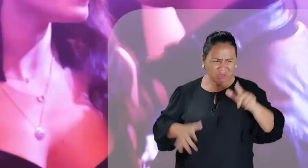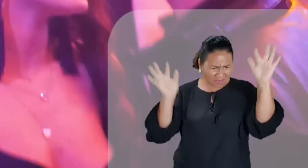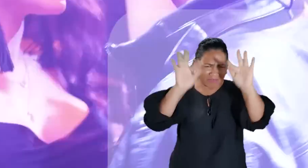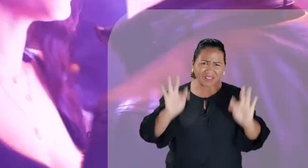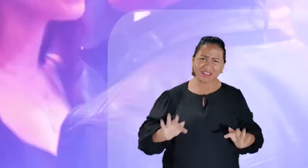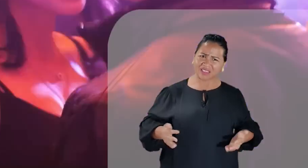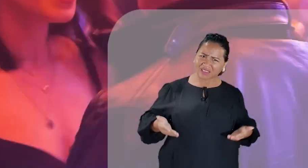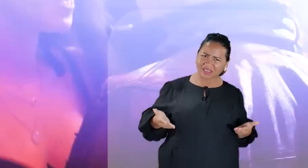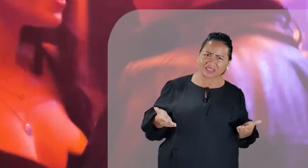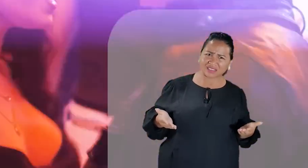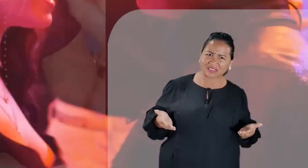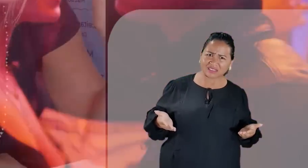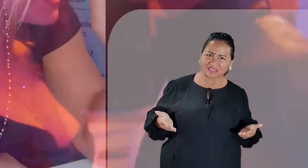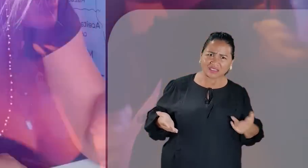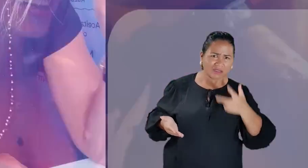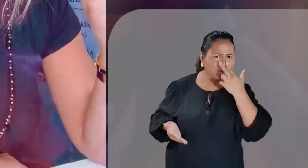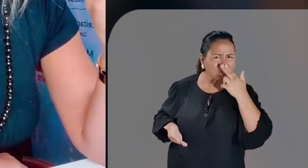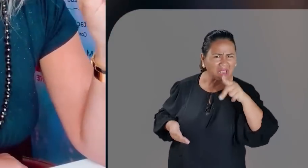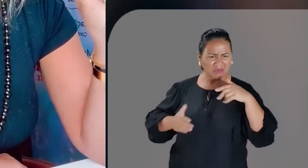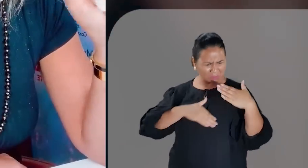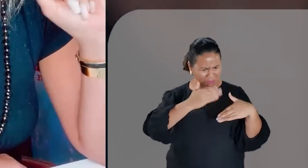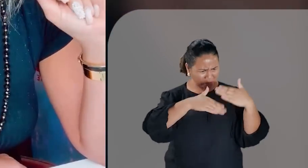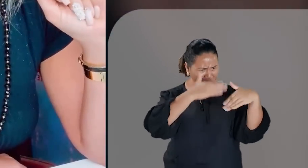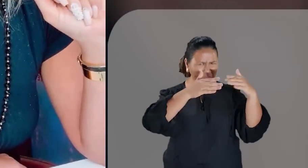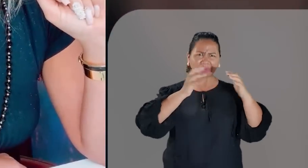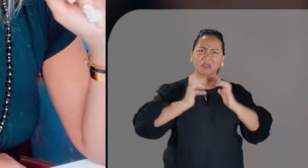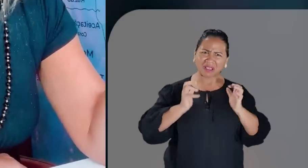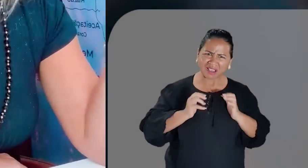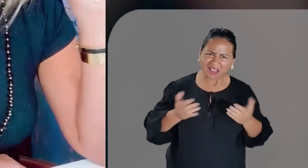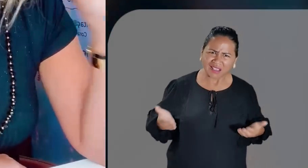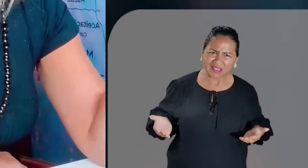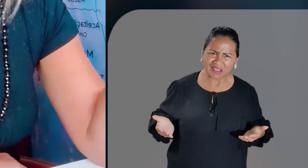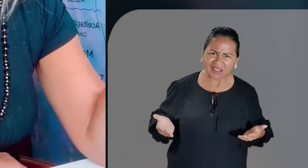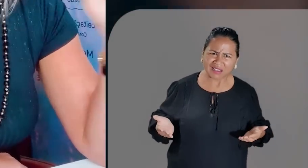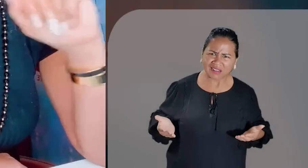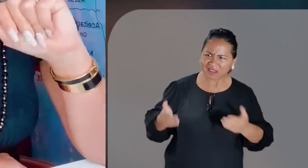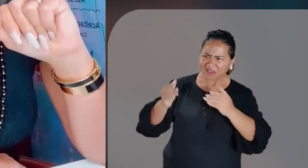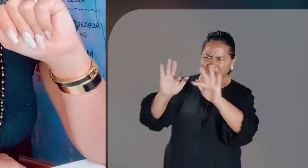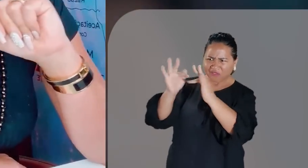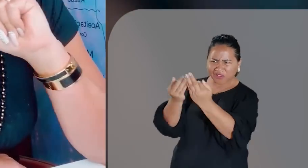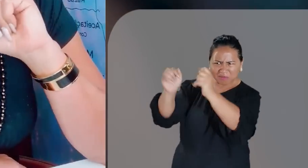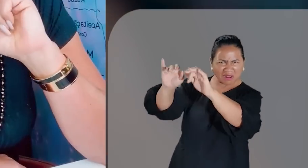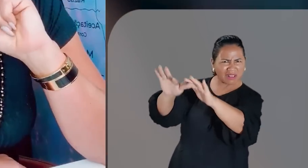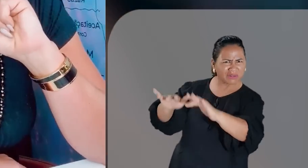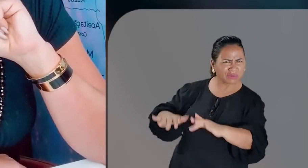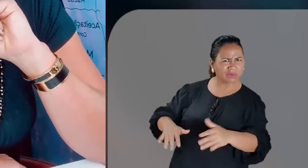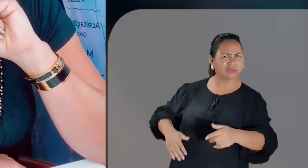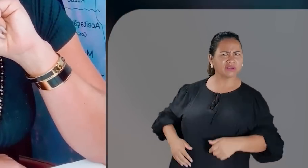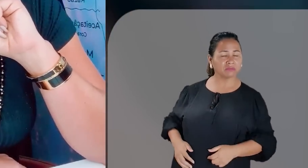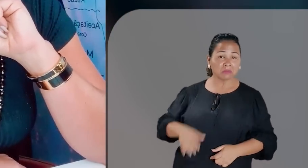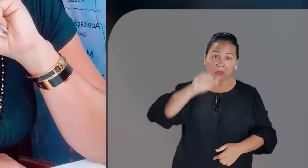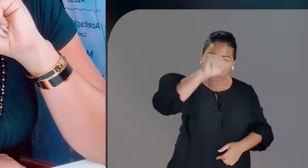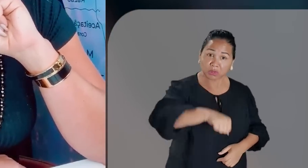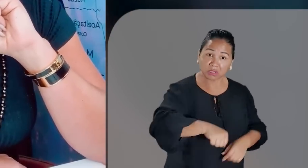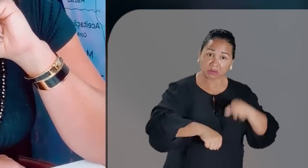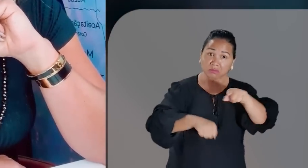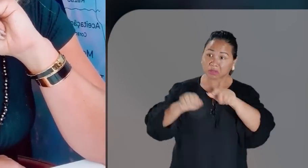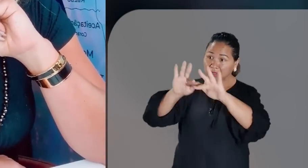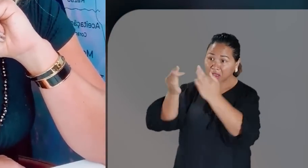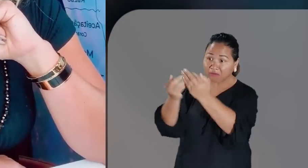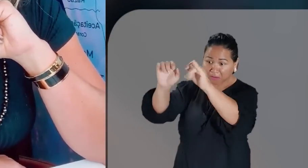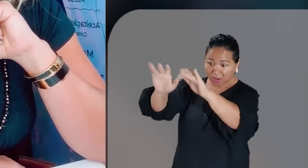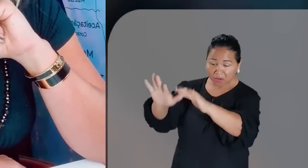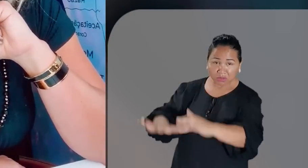homem? E você acha que você vai ser feliz? E você acha que você pode ter prosperidade e riqueza? Destruindo uma